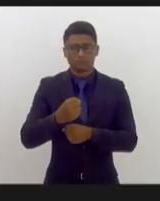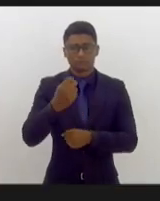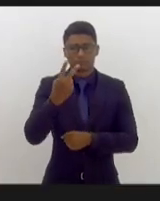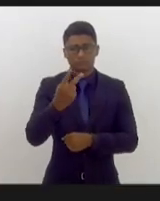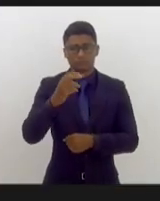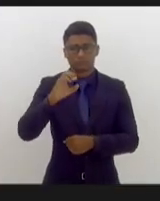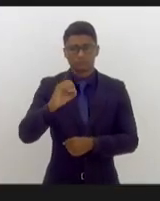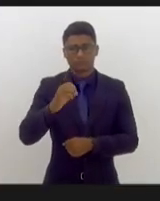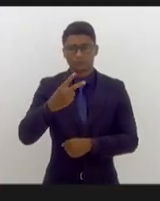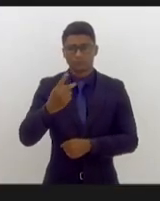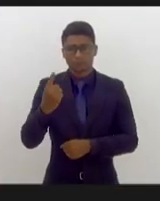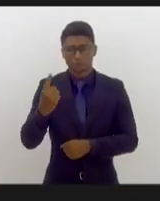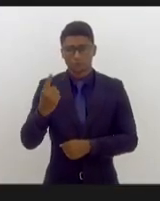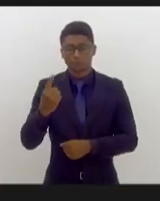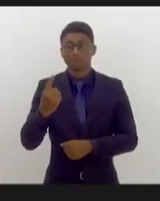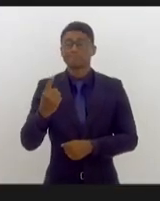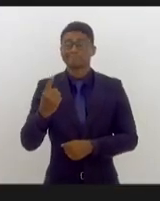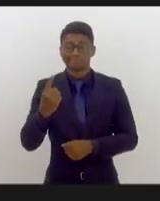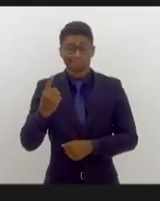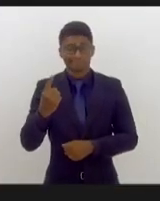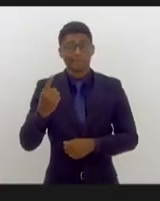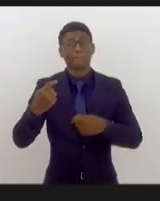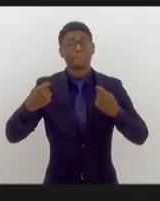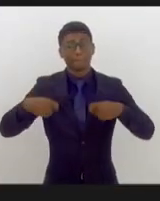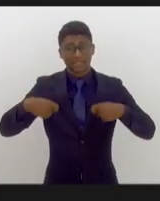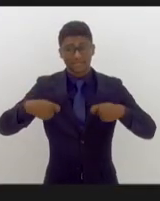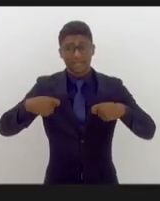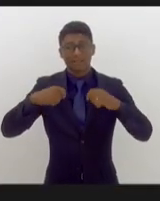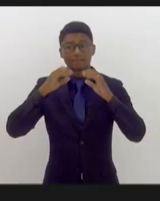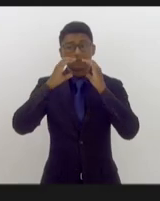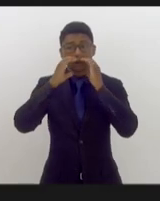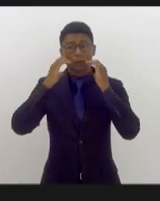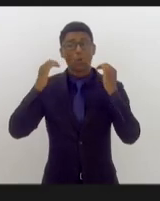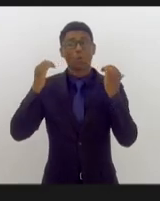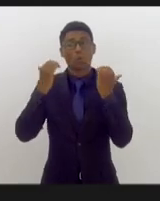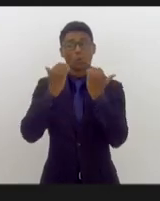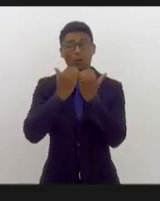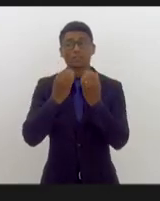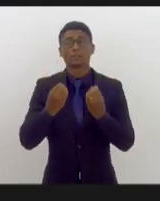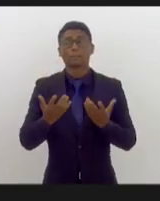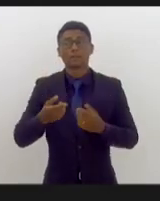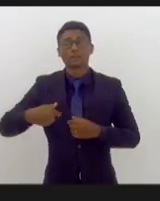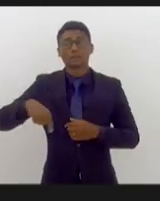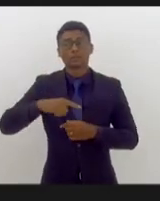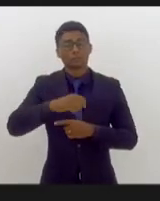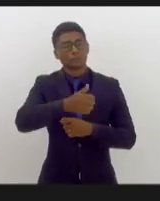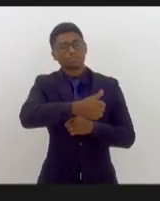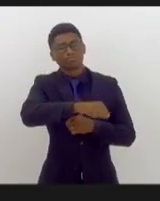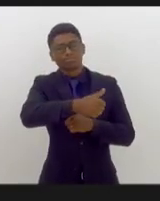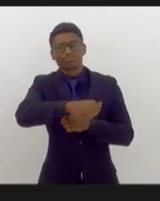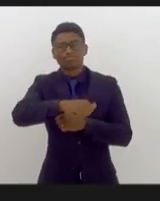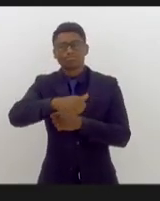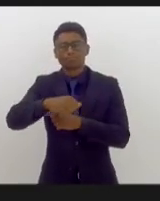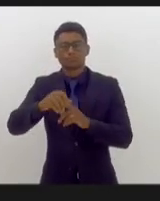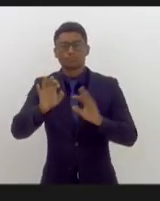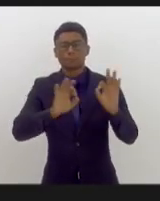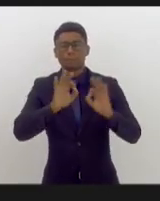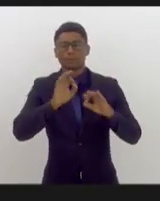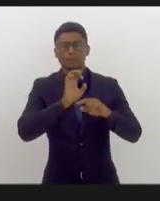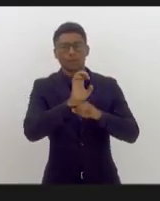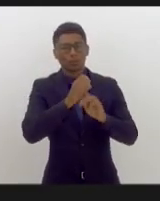2021, nós teríamos feito um congresso para que a gente pudesse estar avaliando já o nosso plano estadual,